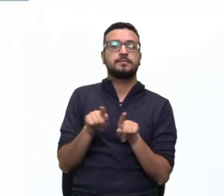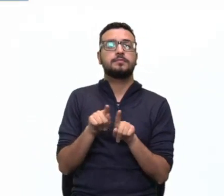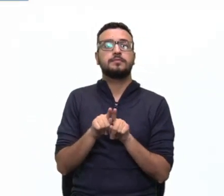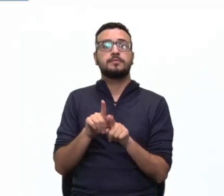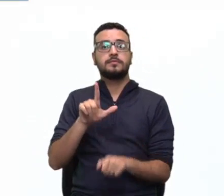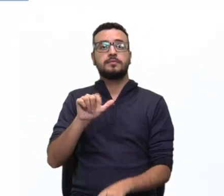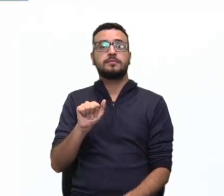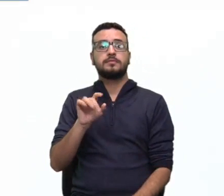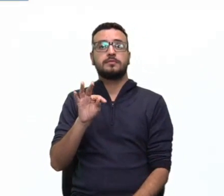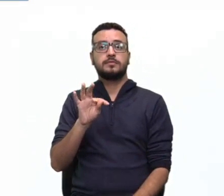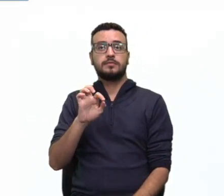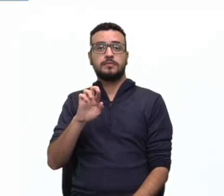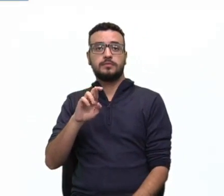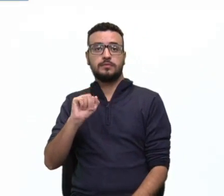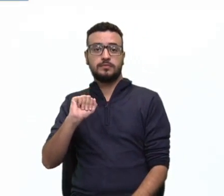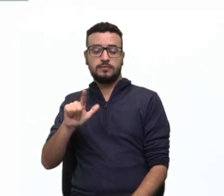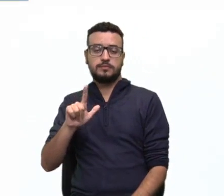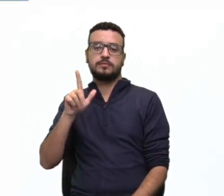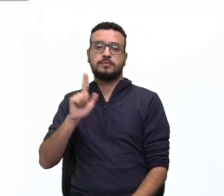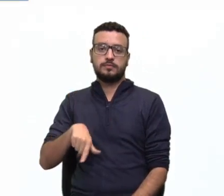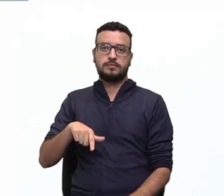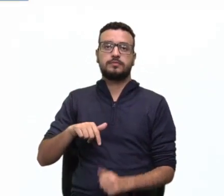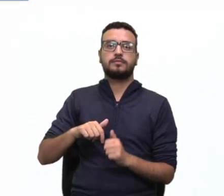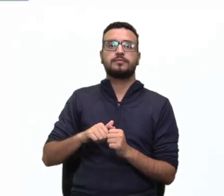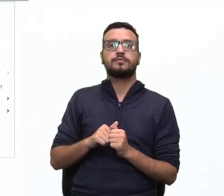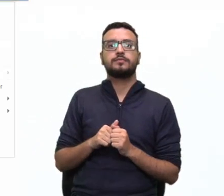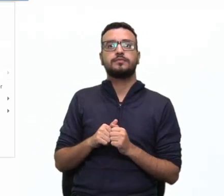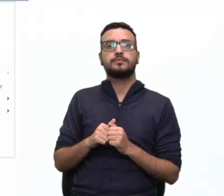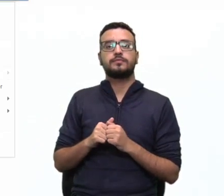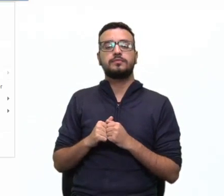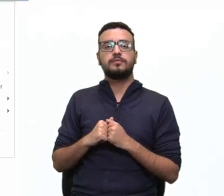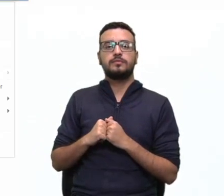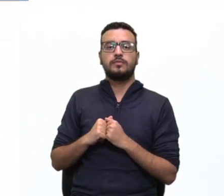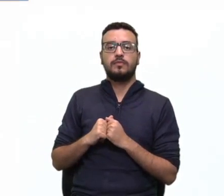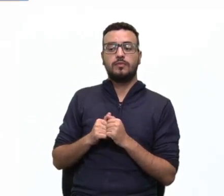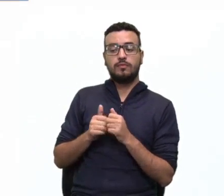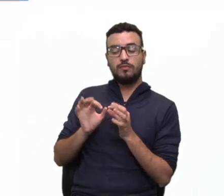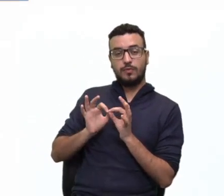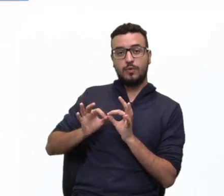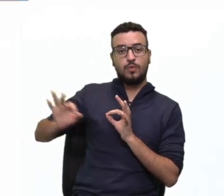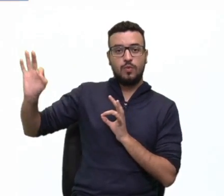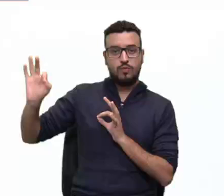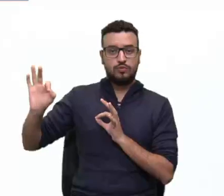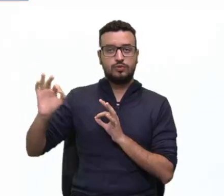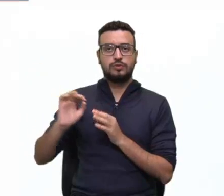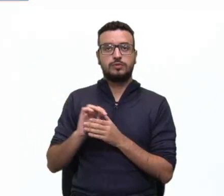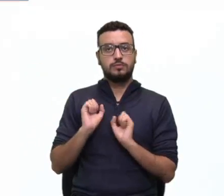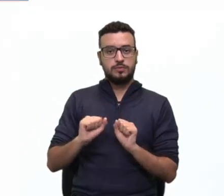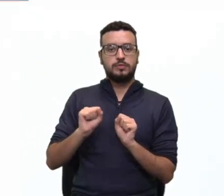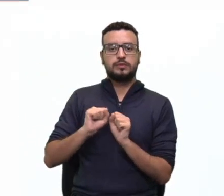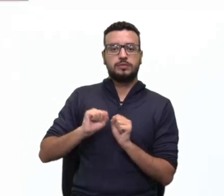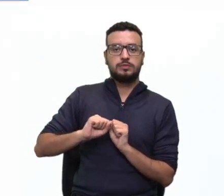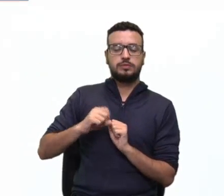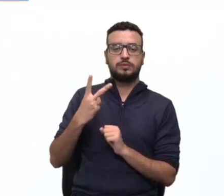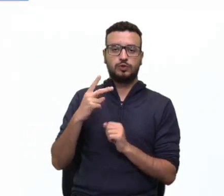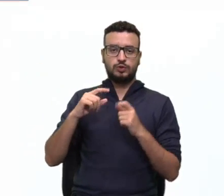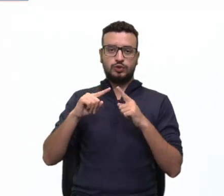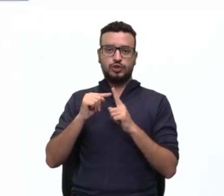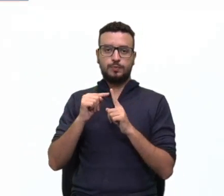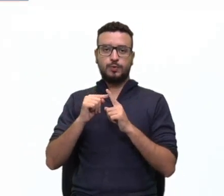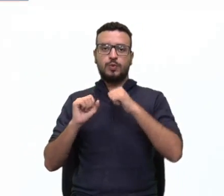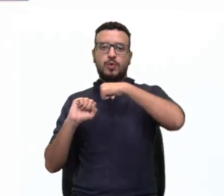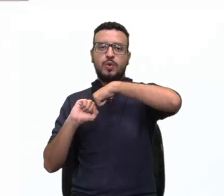se afasta, tá bom? São os dois tipos de rotação que eu posso fazer, tá certo?